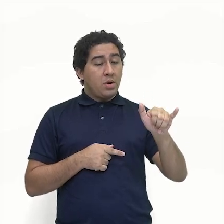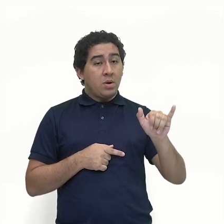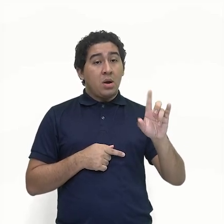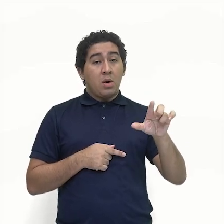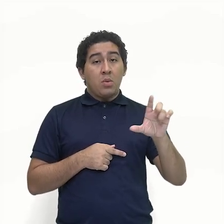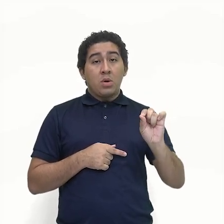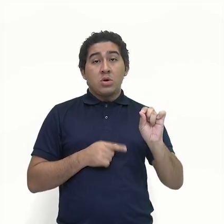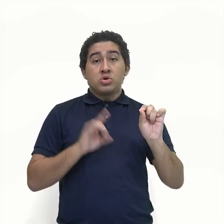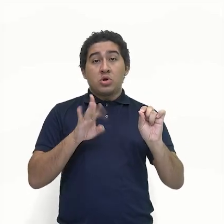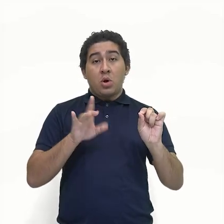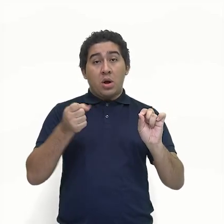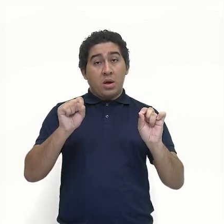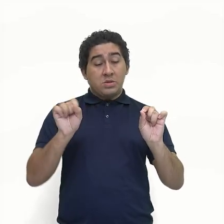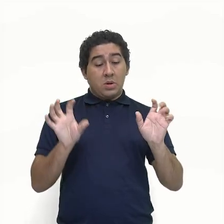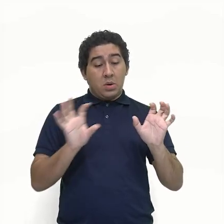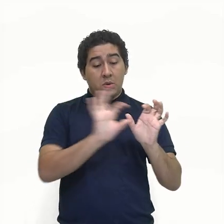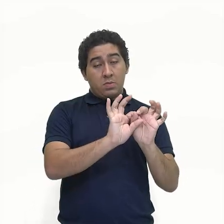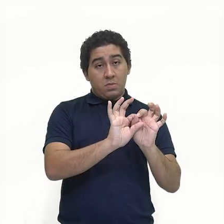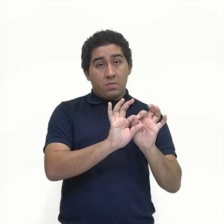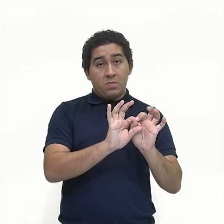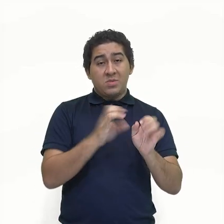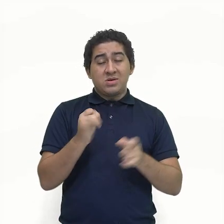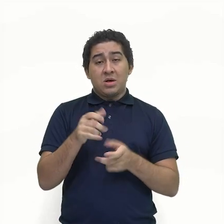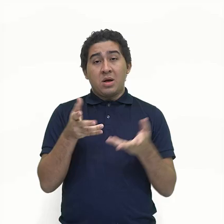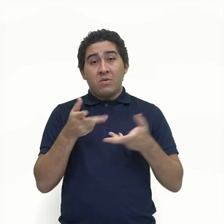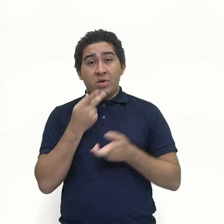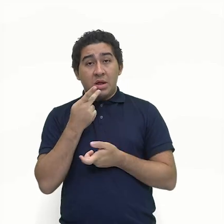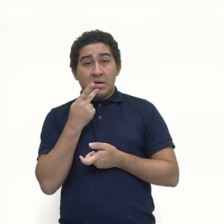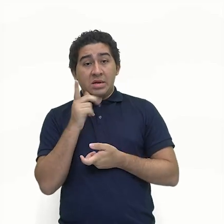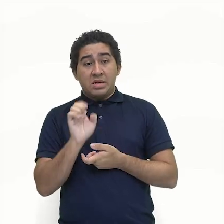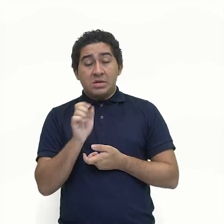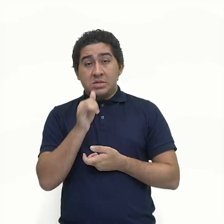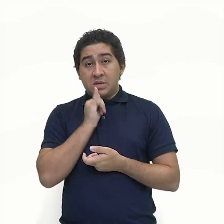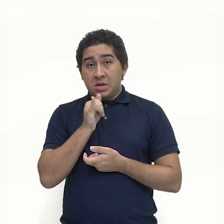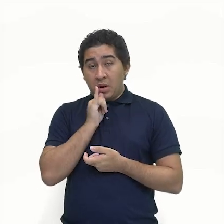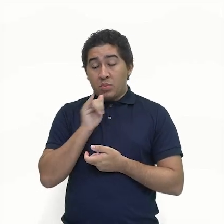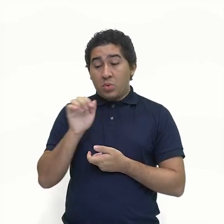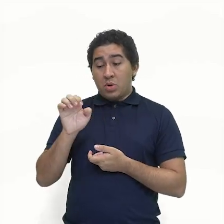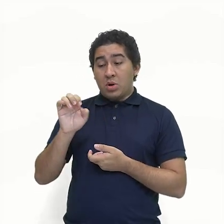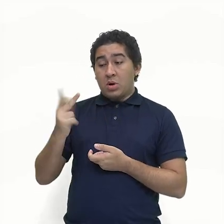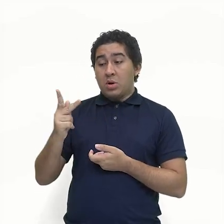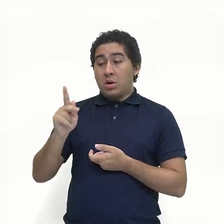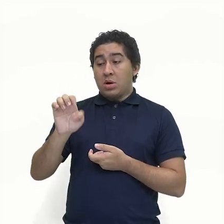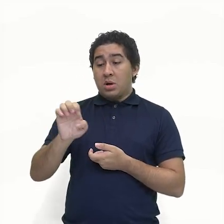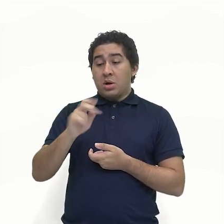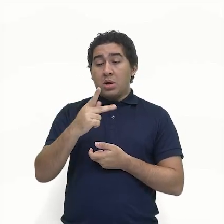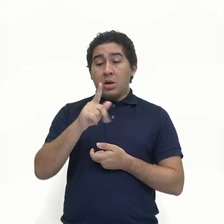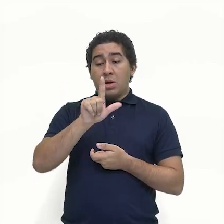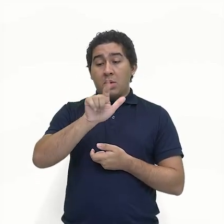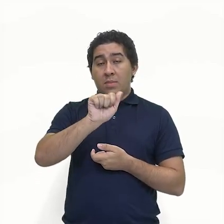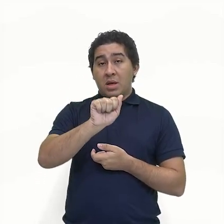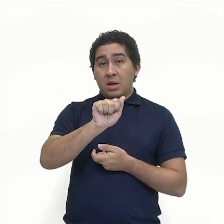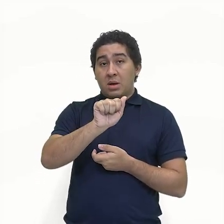S é utilizado. Então, quiser falar, ele joga, he plays.